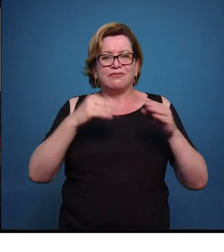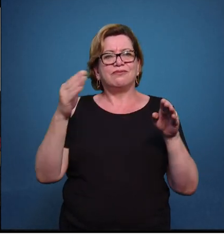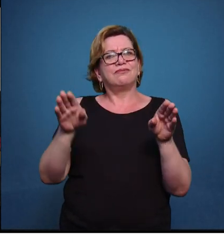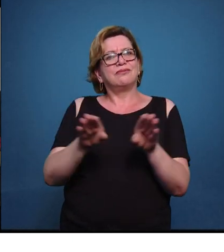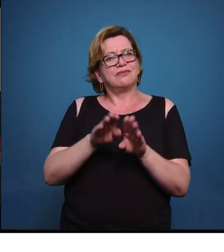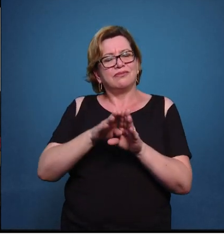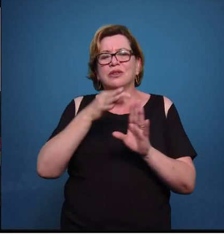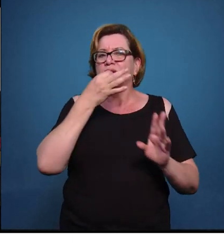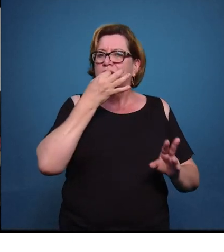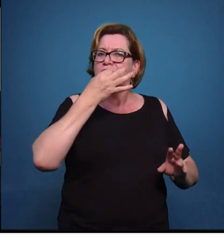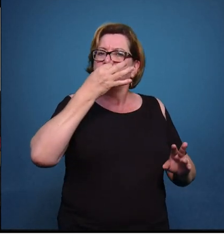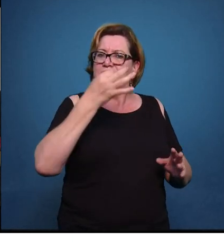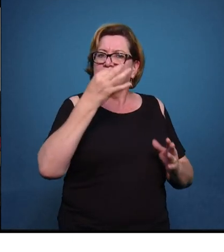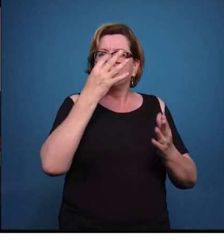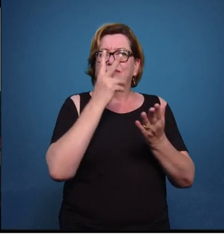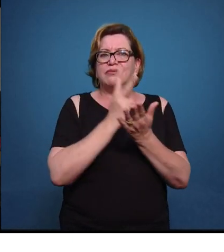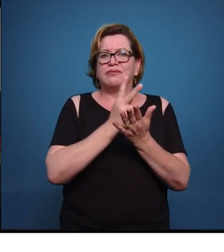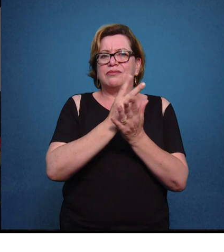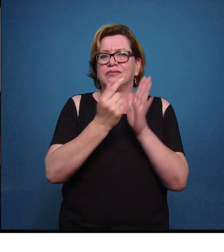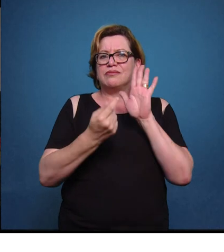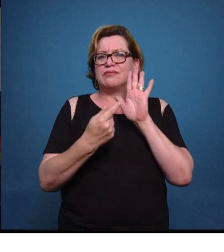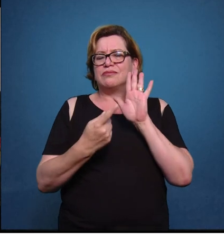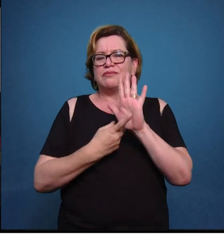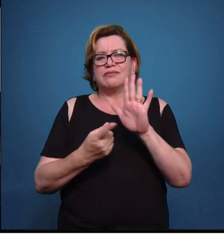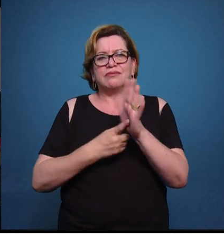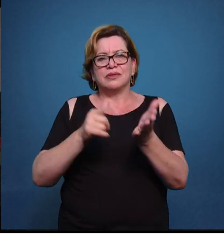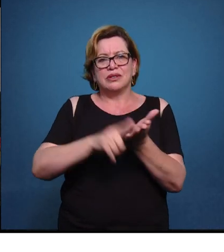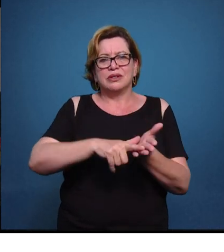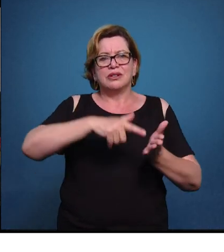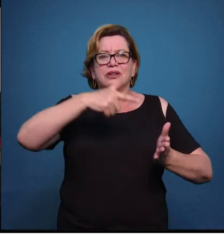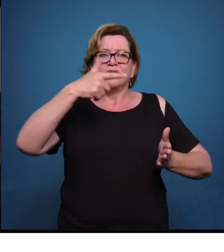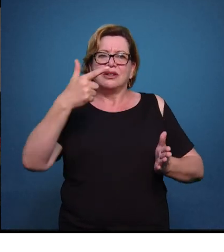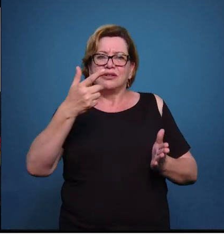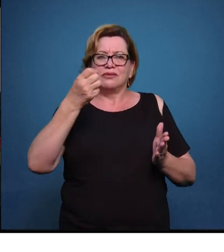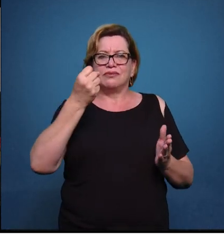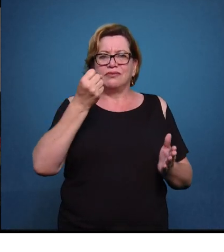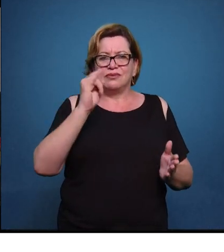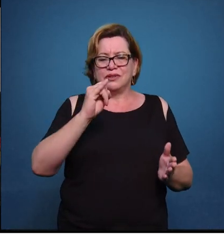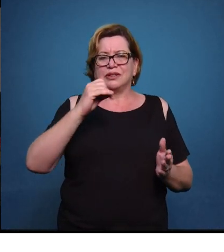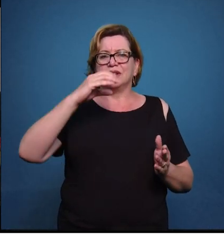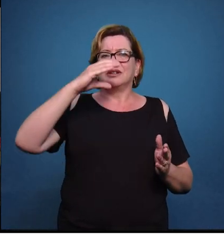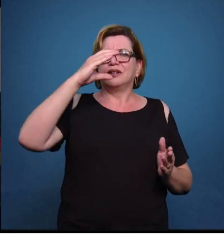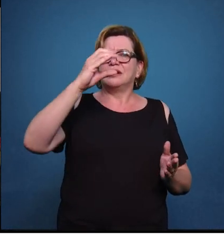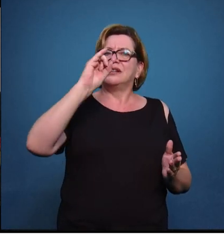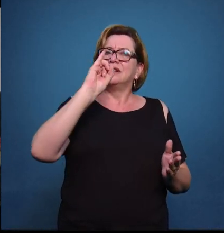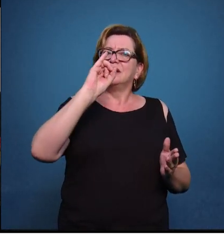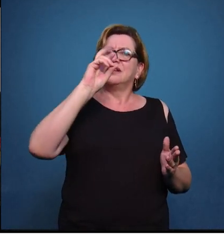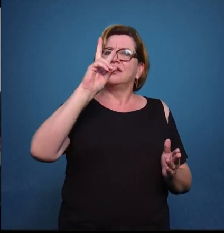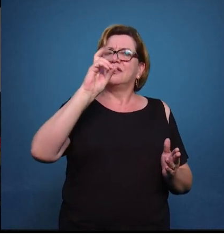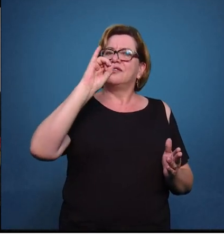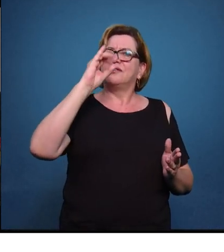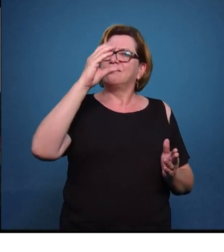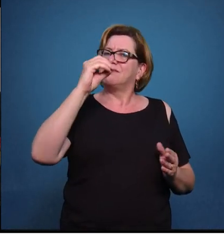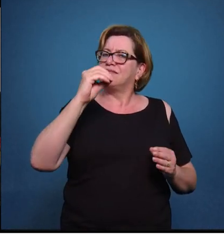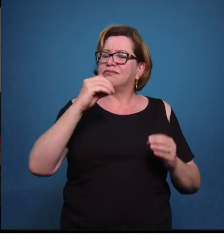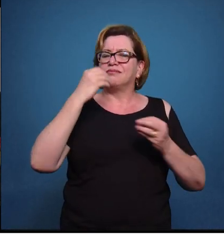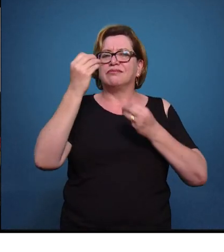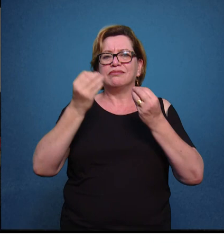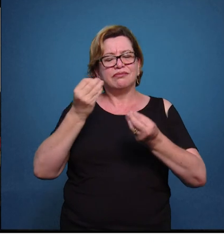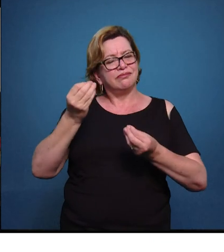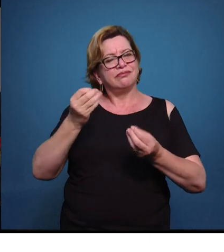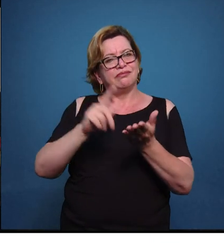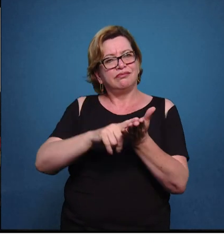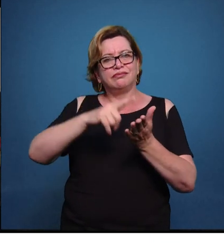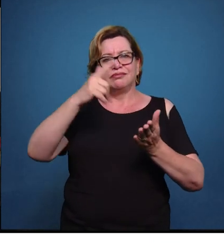estará cada vez mais presente nos jornais, se nós formos por esta linha, do chamado civic journalism, ou jornalismo cívico em português,